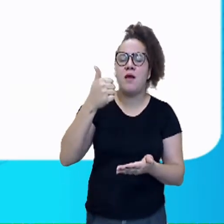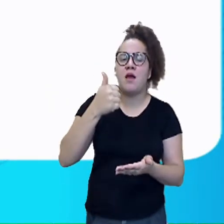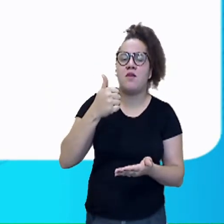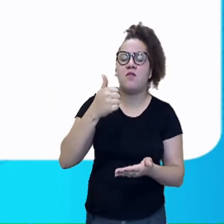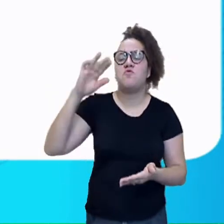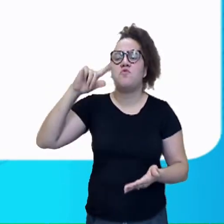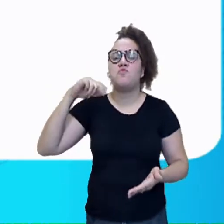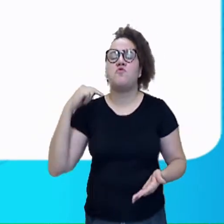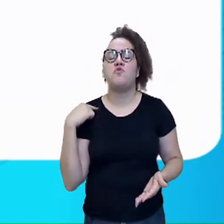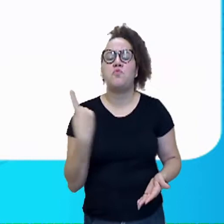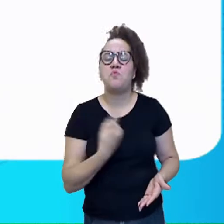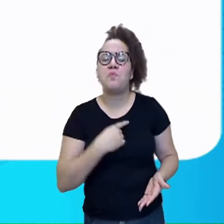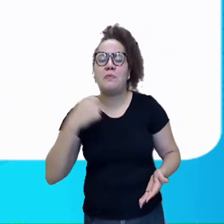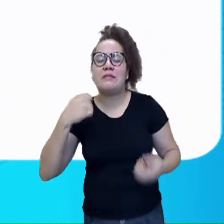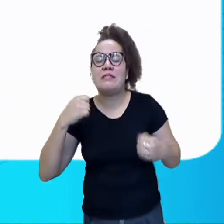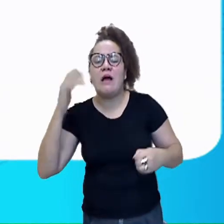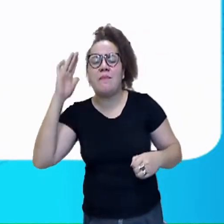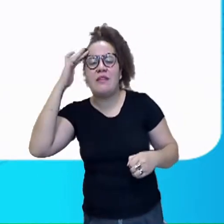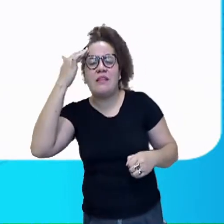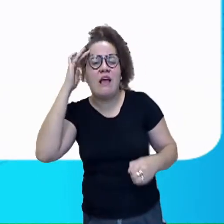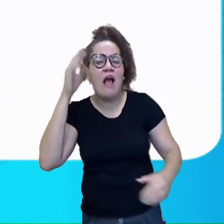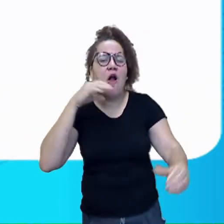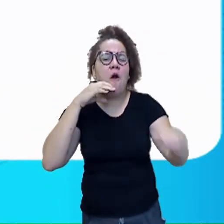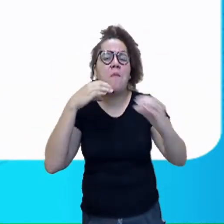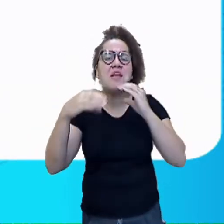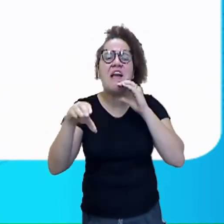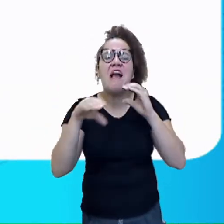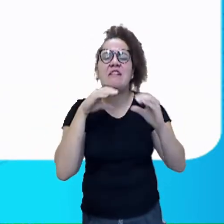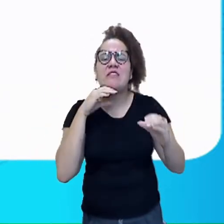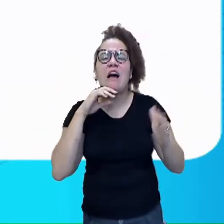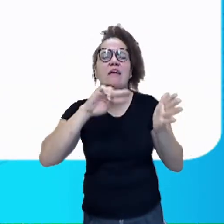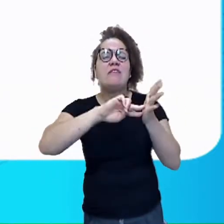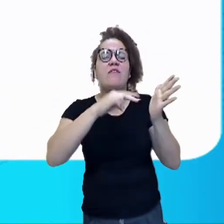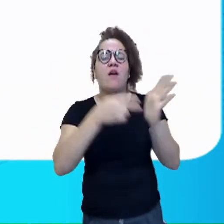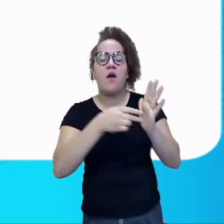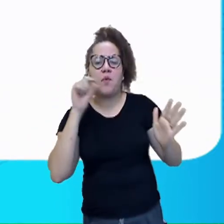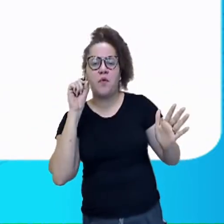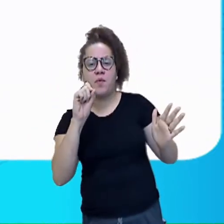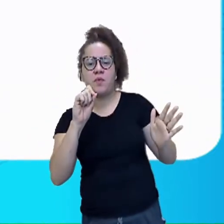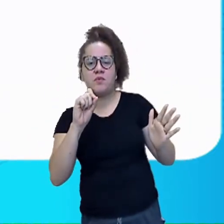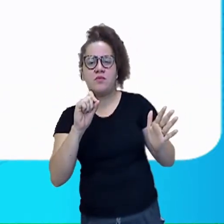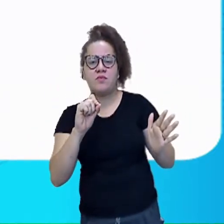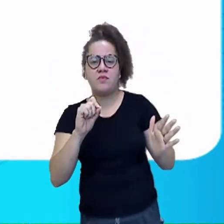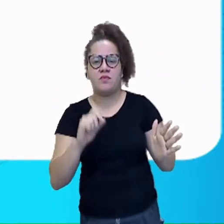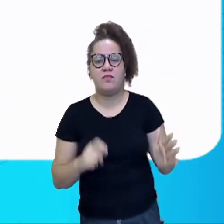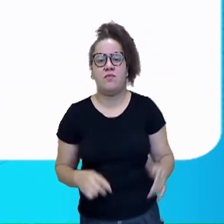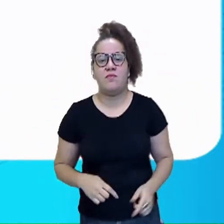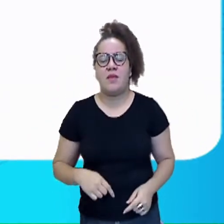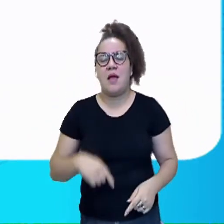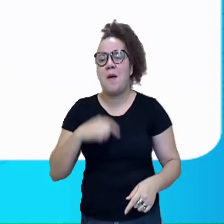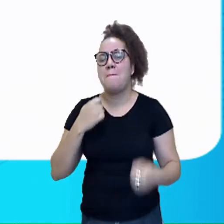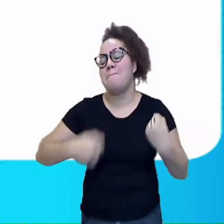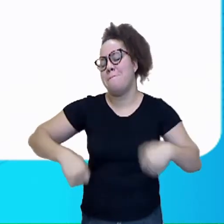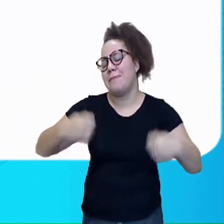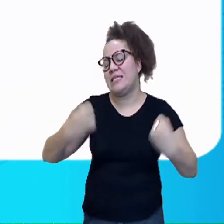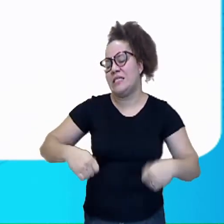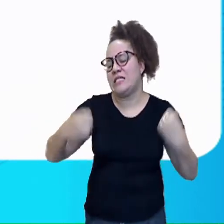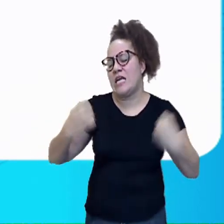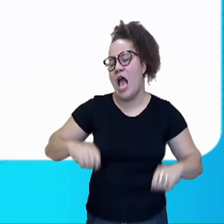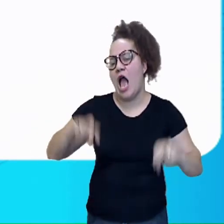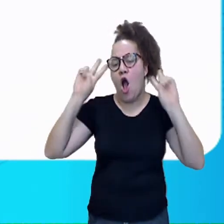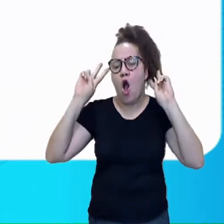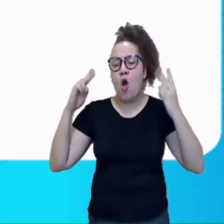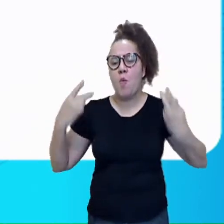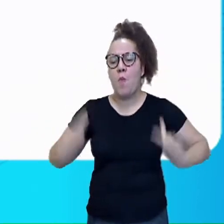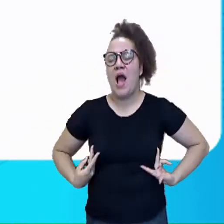que entender o que é comunicação. A comunicação é uma necessidade humana. Todos